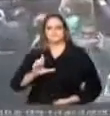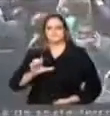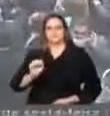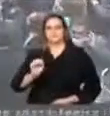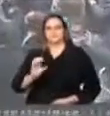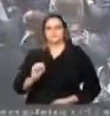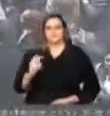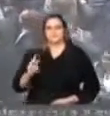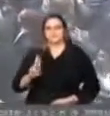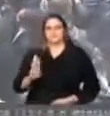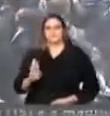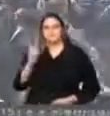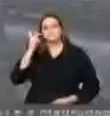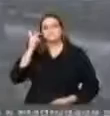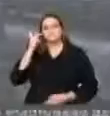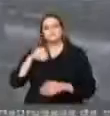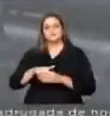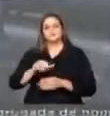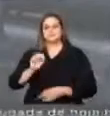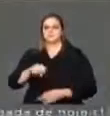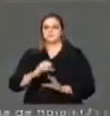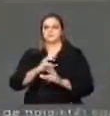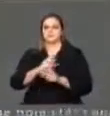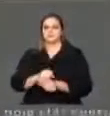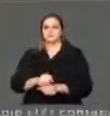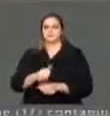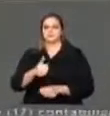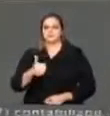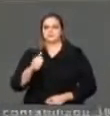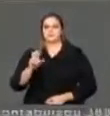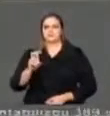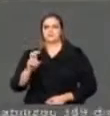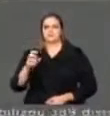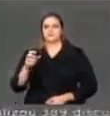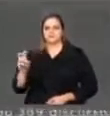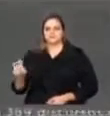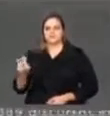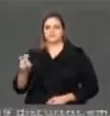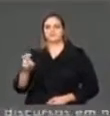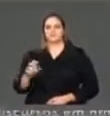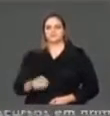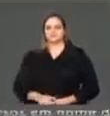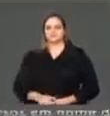PRB de São Paulo, votou sim. Total, 155 votos.